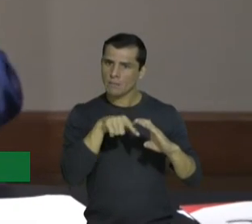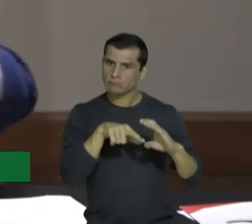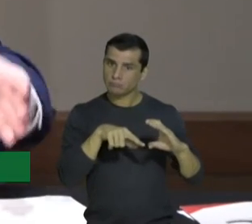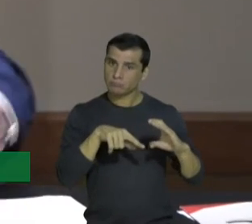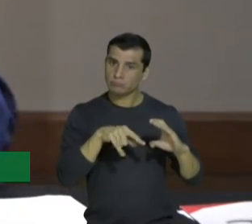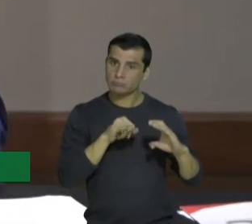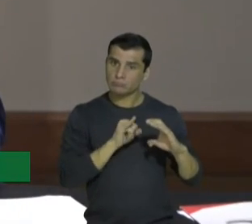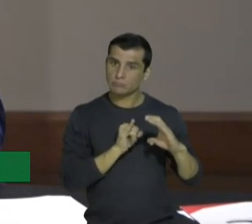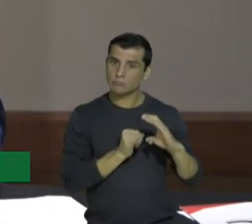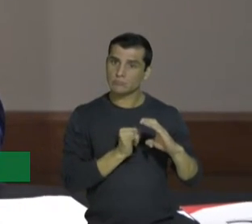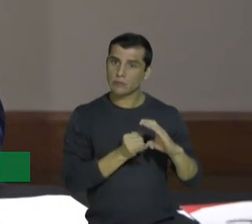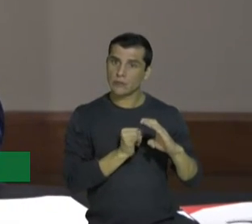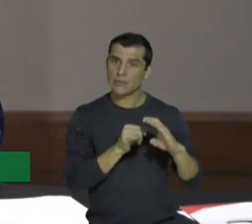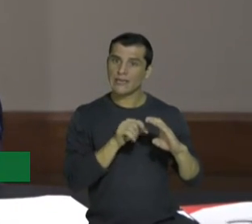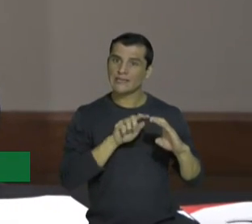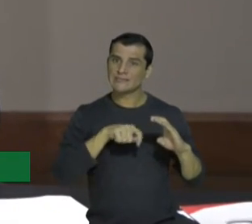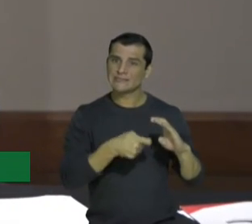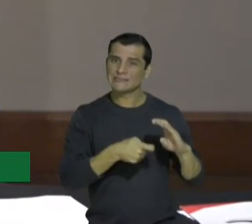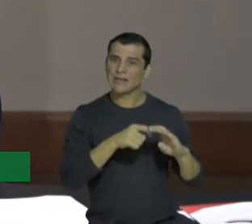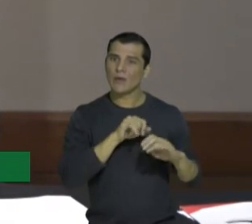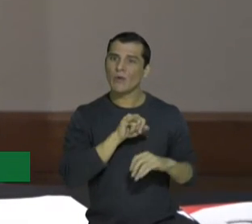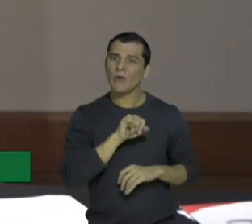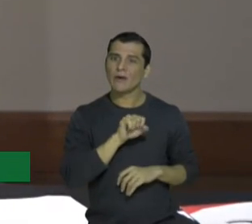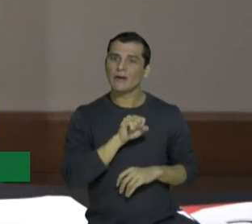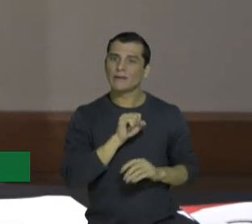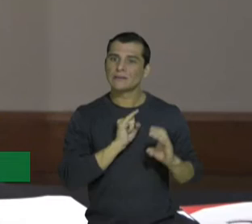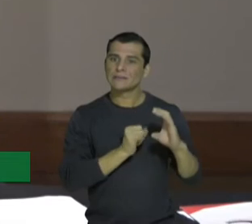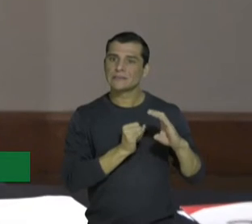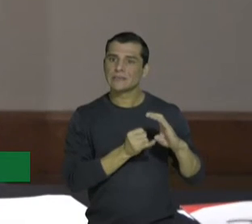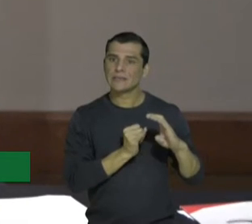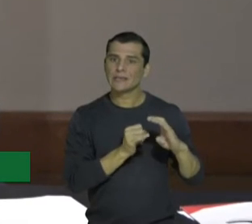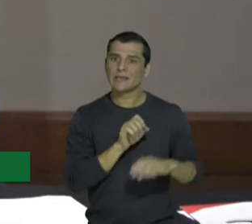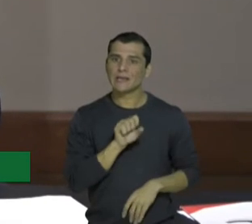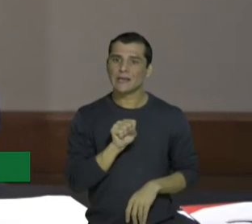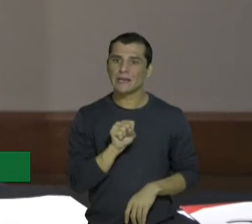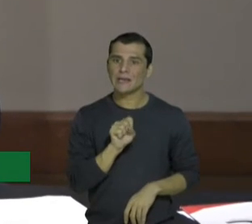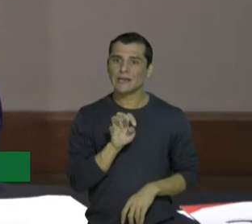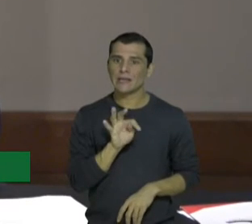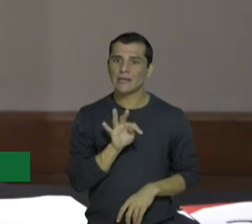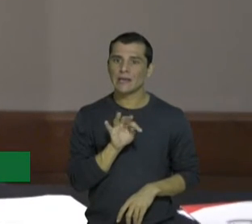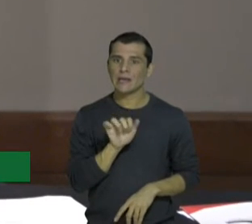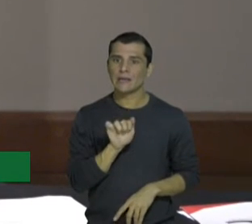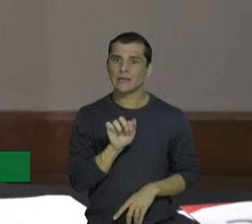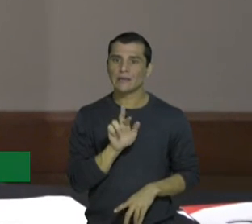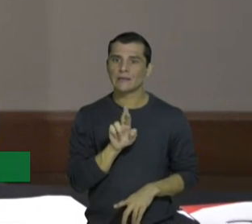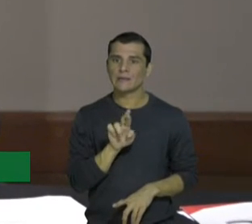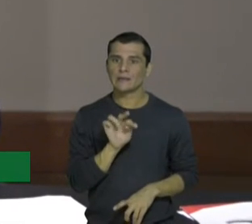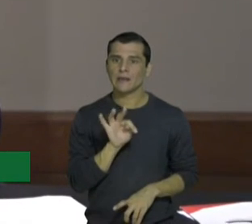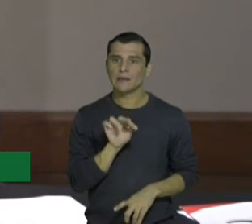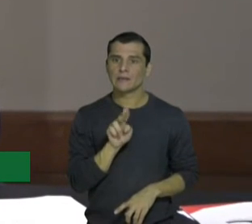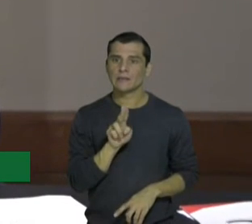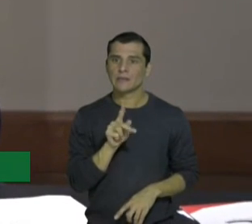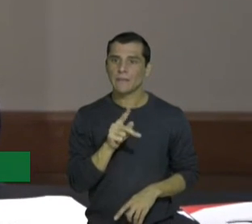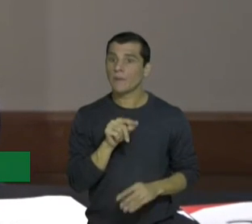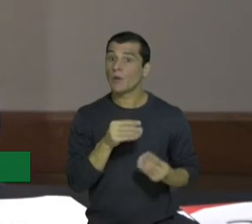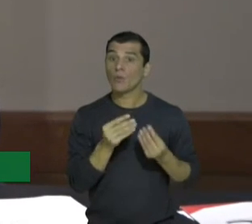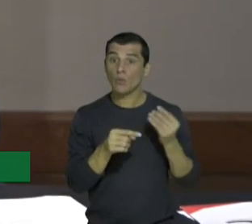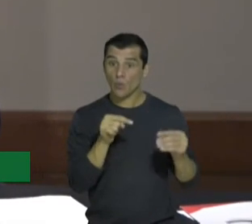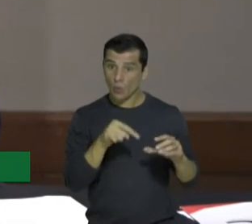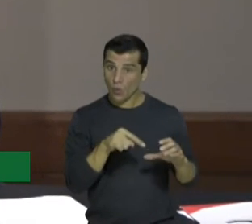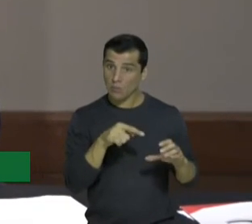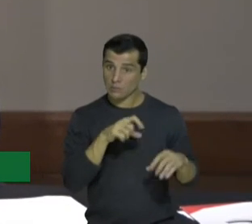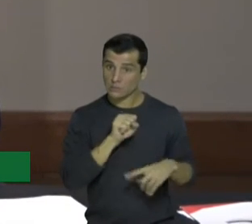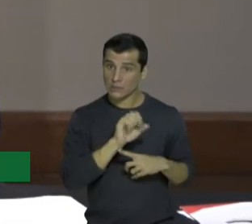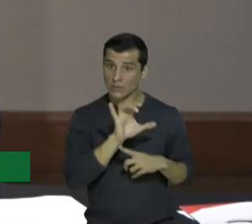com subsidiárias em outros países desenvolvendo produtos locais e produtos globais ao ter produtos